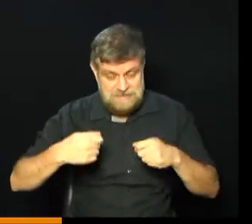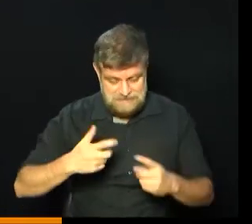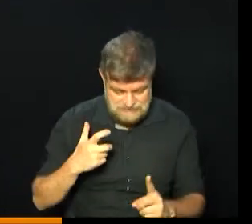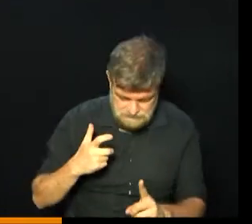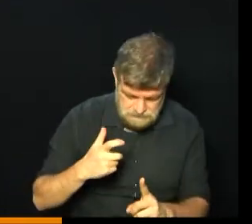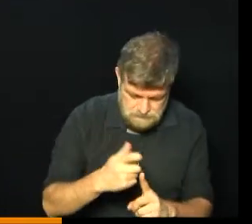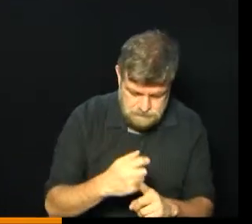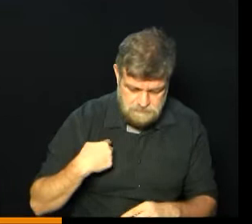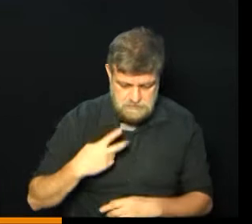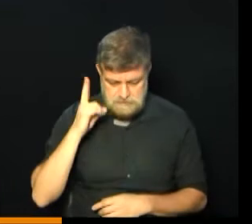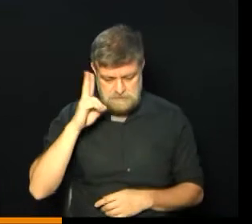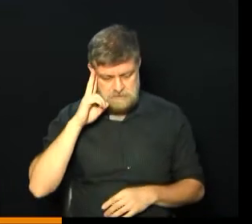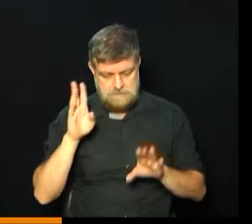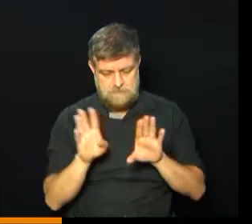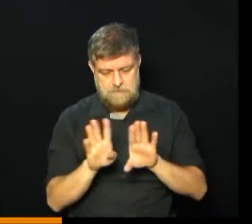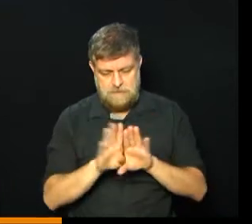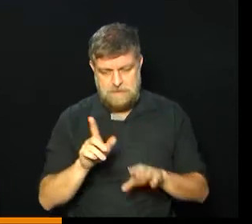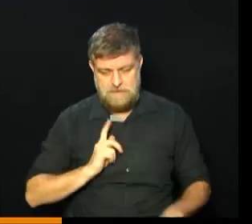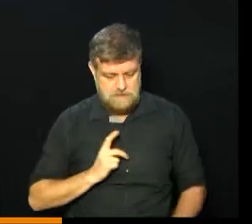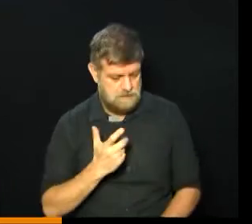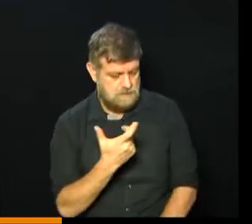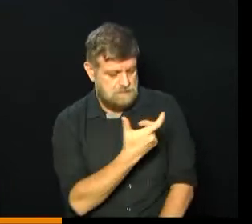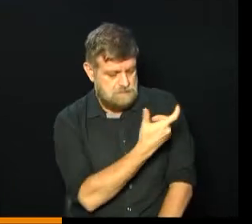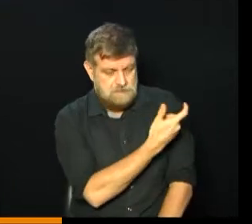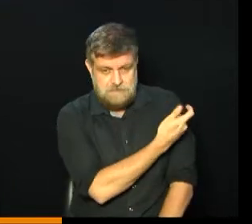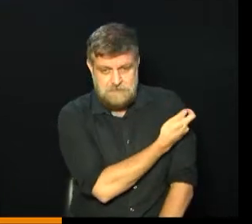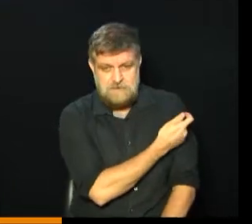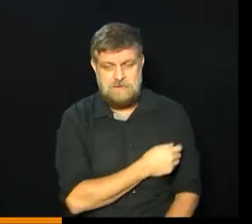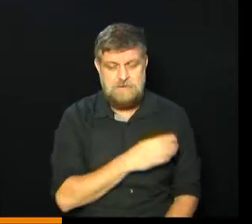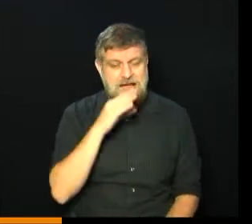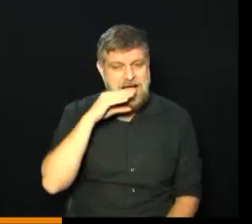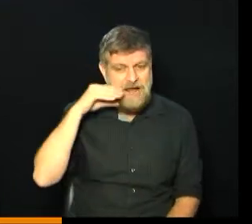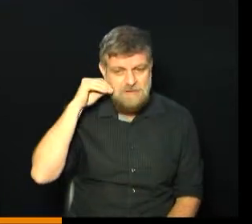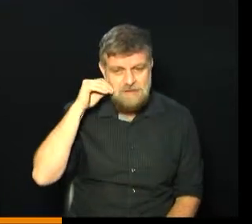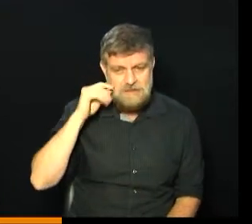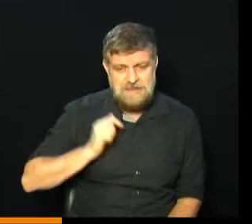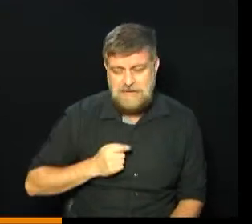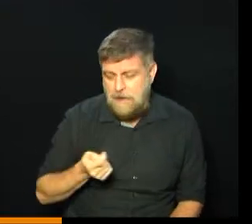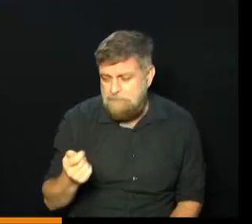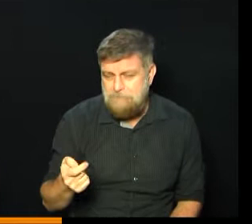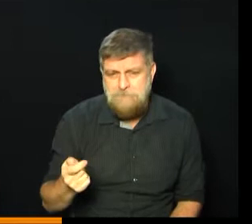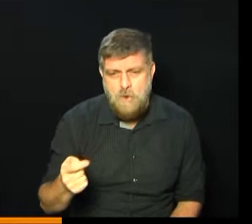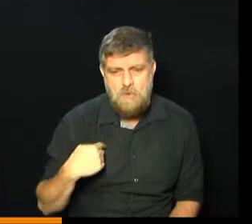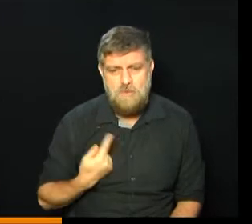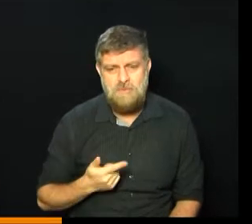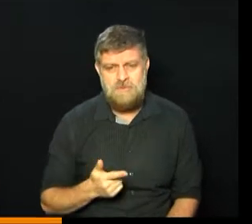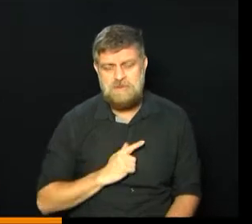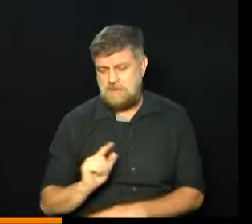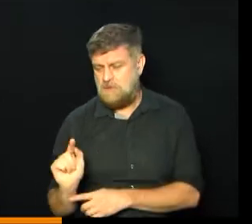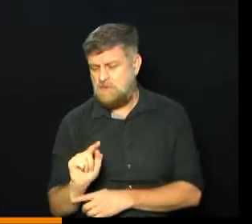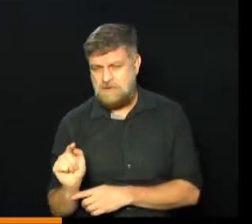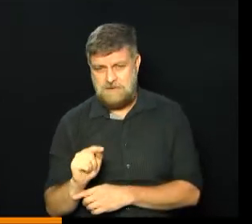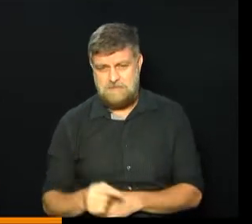vacinar a gente lembra que Inclusive a cobertura vacinal para os adolescentes está muito baixo na cidade a gente tem aí